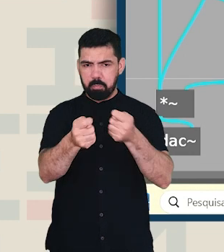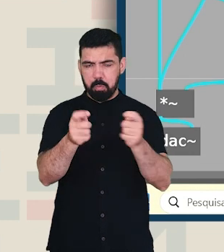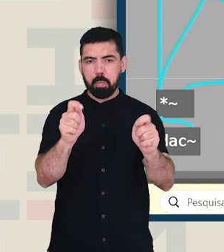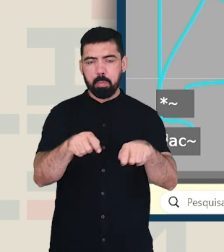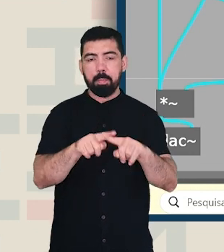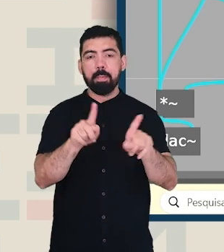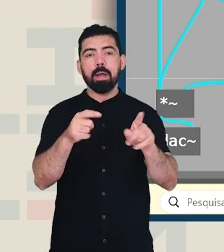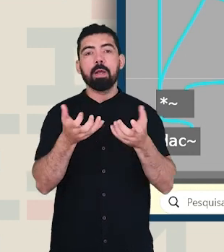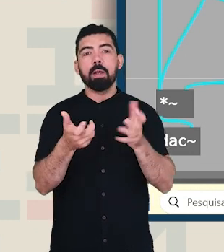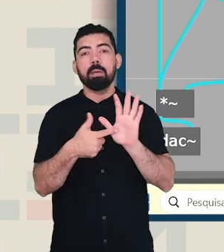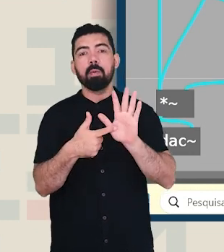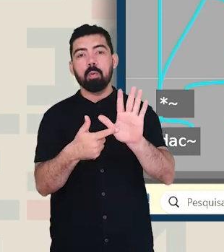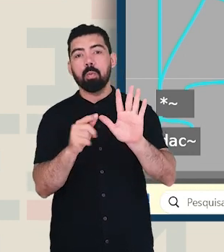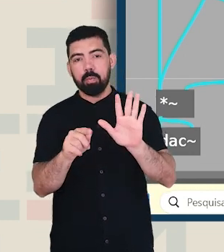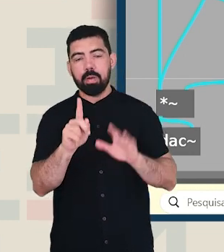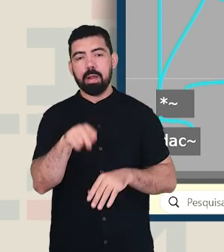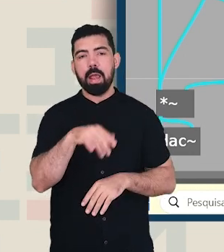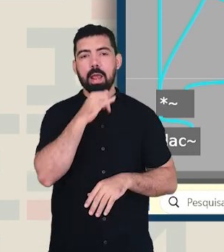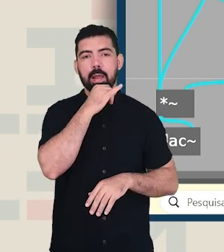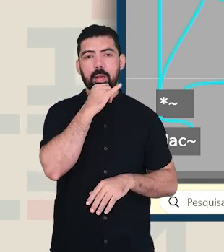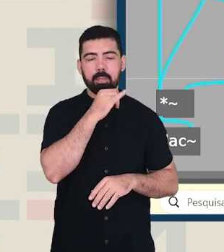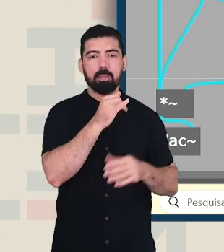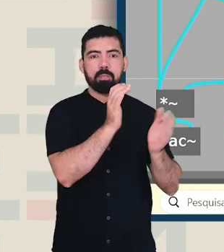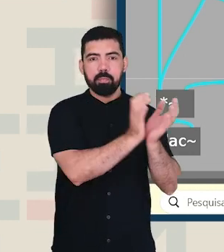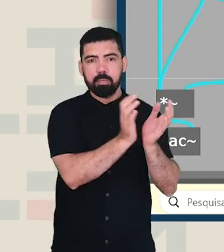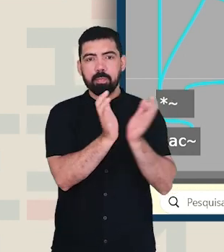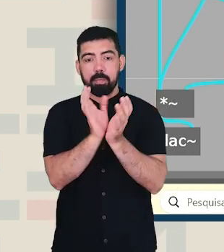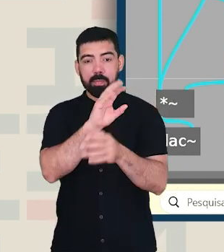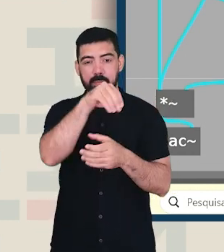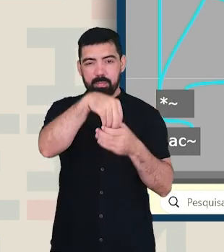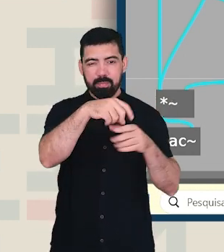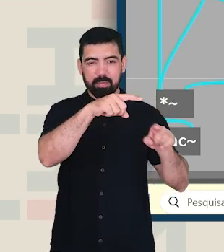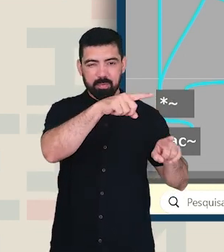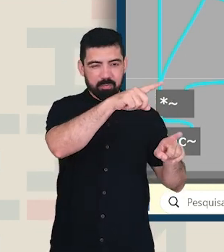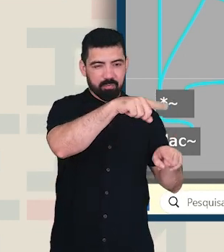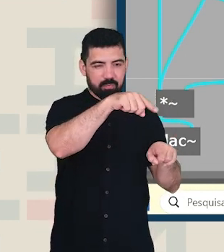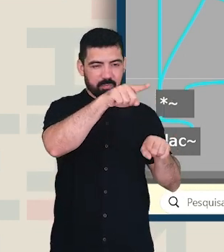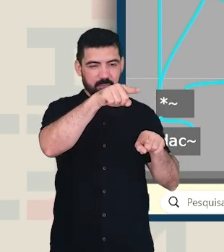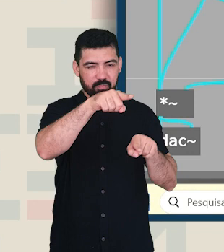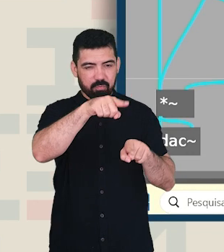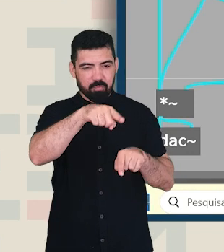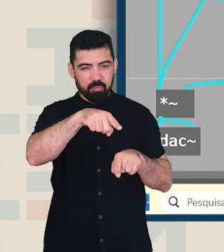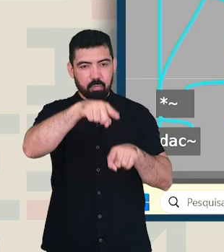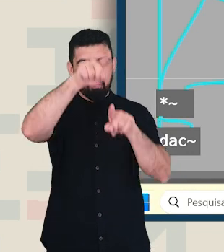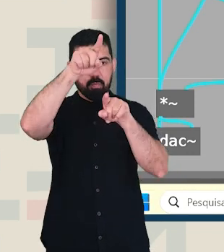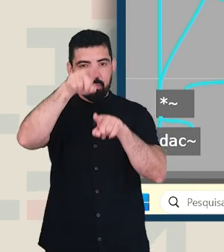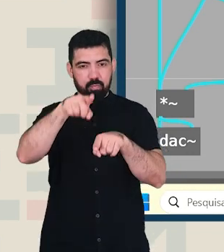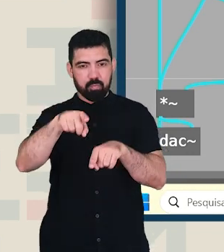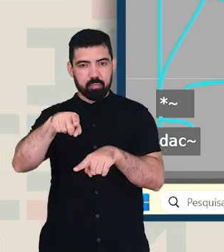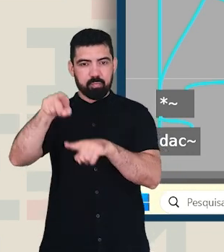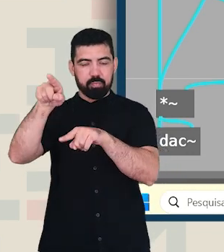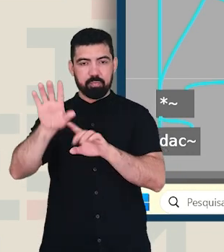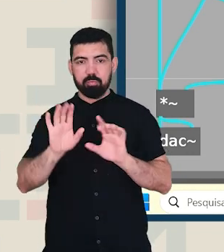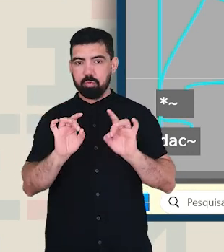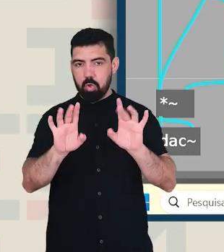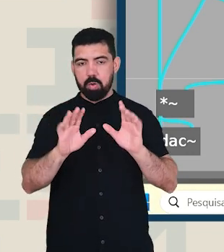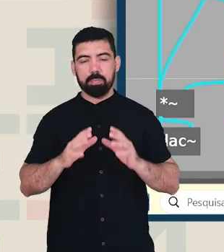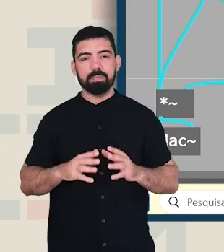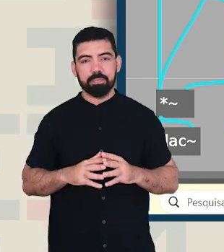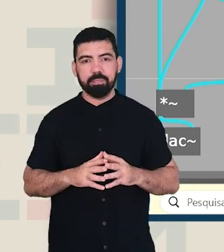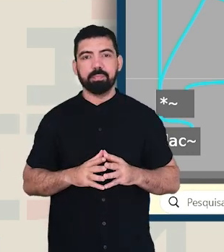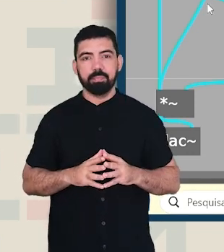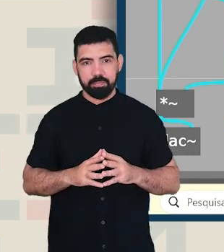ele crie como se fossem bolinhas dentro ao longo do som, basicamente. Muito bem, então